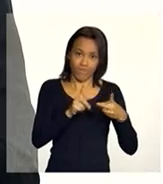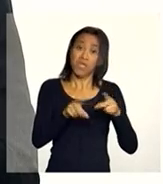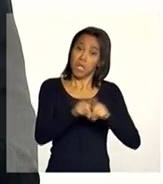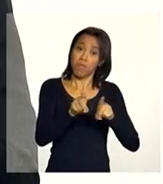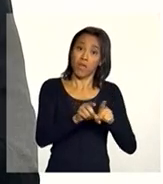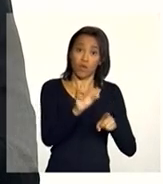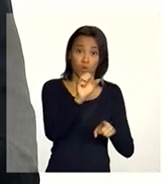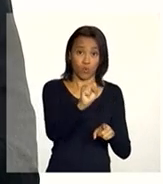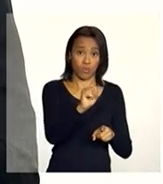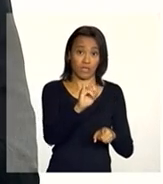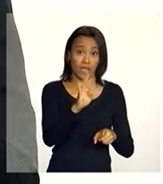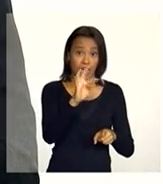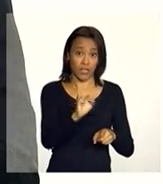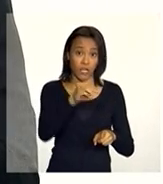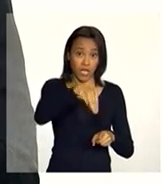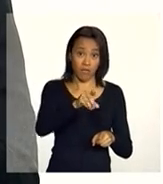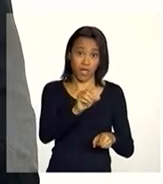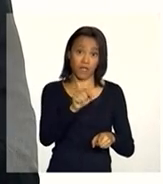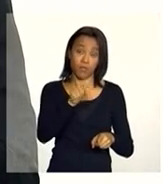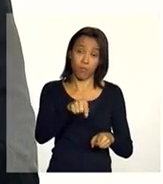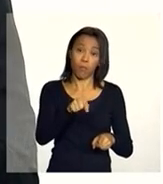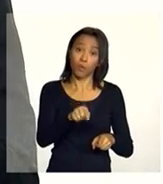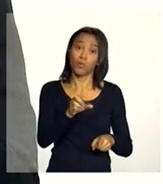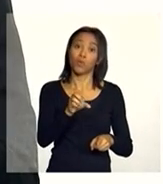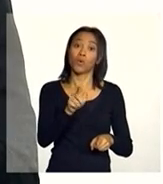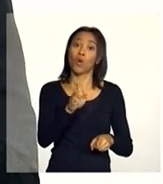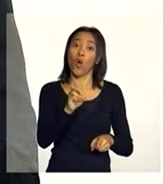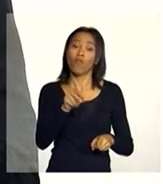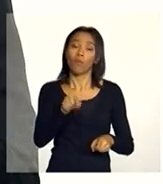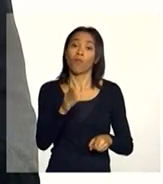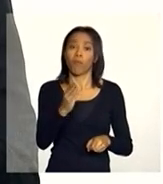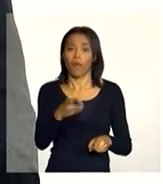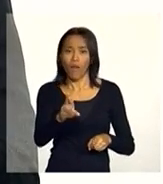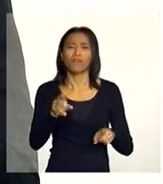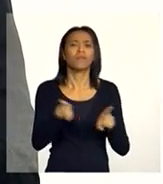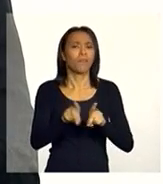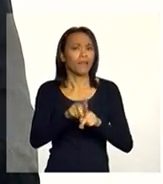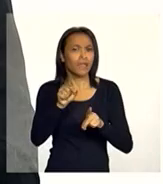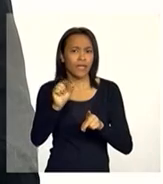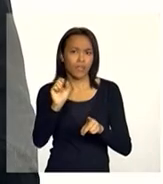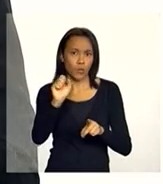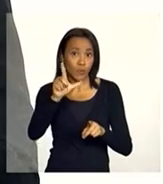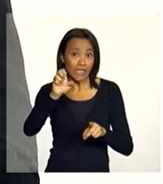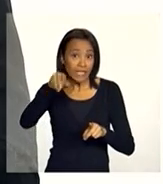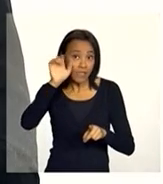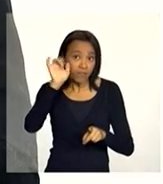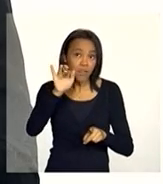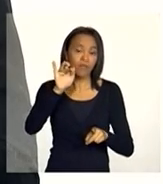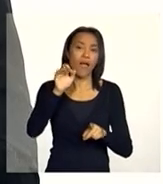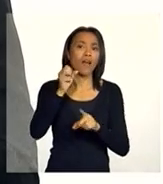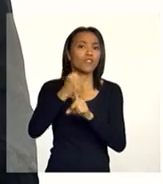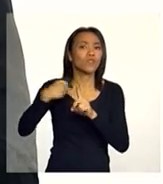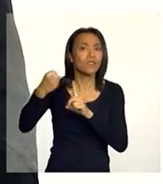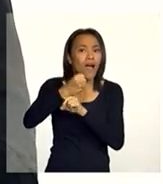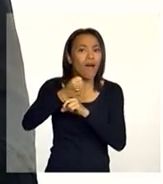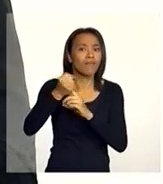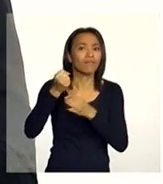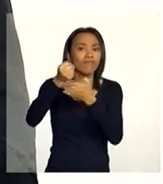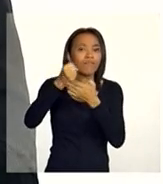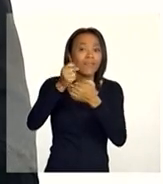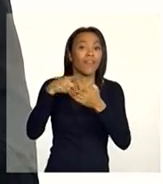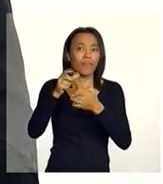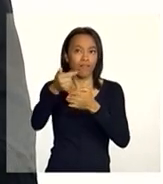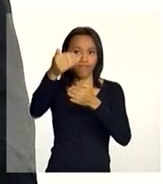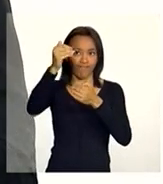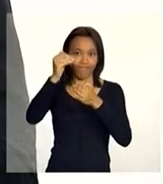MDS mds.gov.br no site tem a opção Assistência Social clicando em assistência social tem o menu